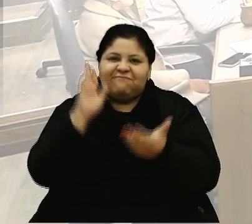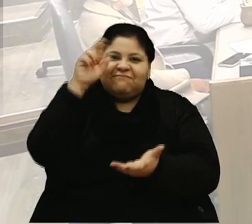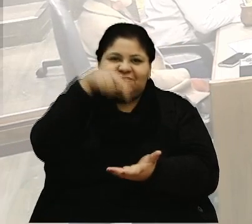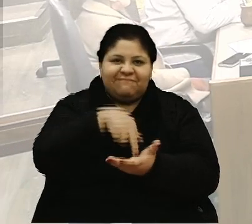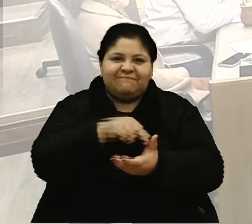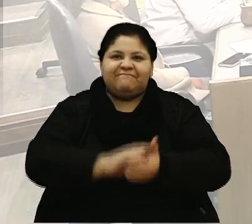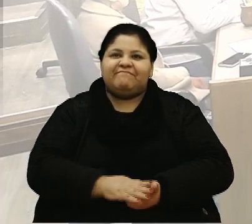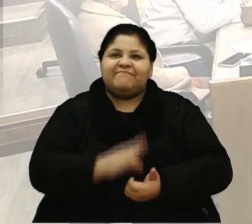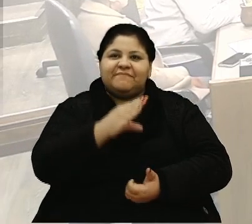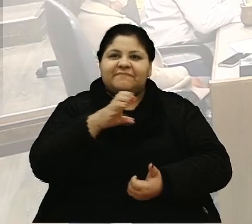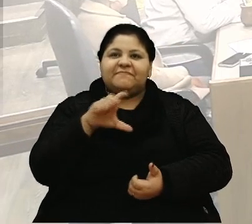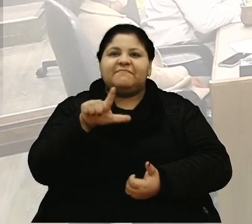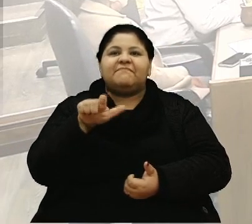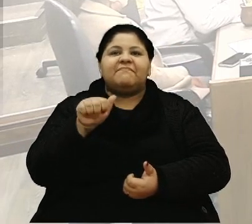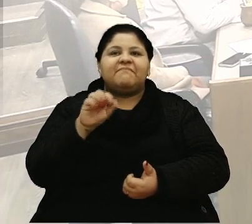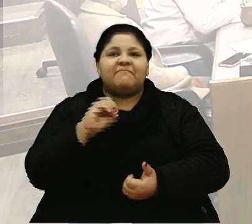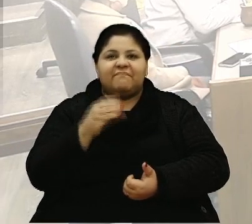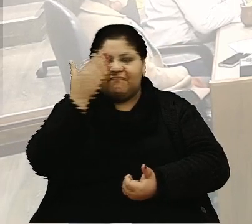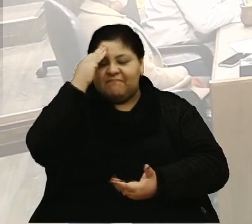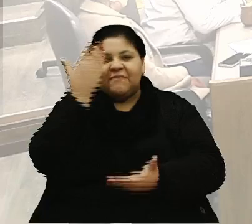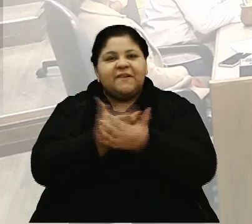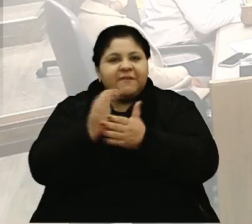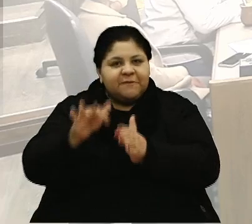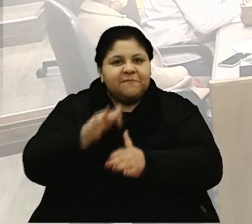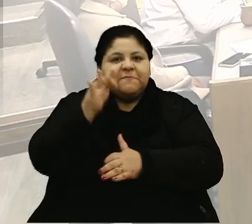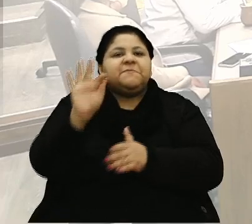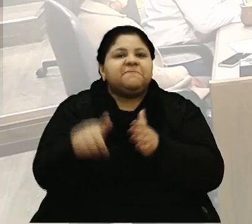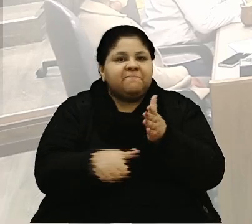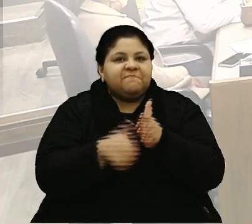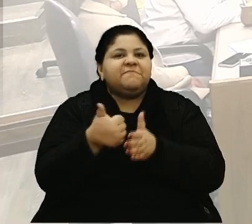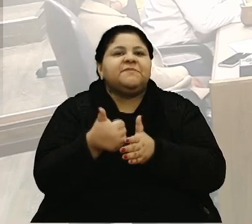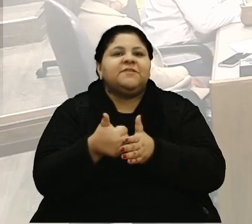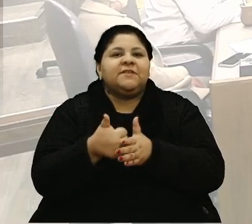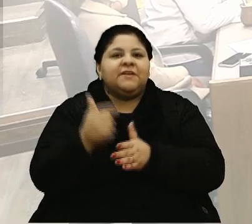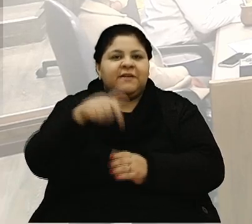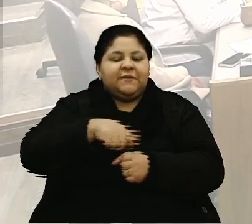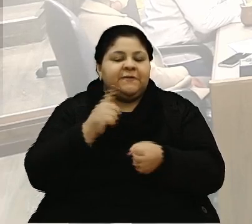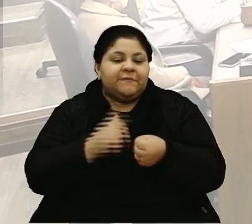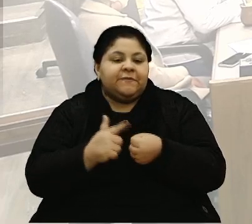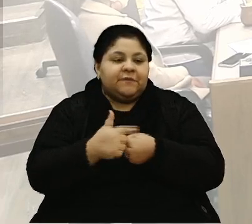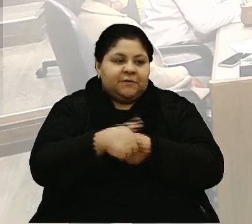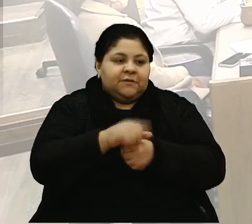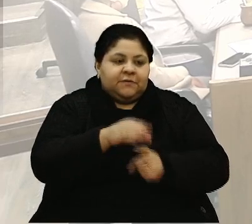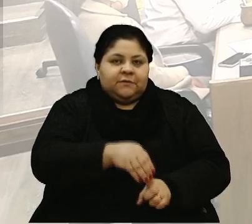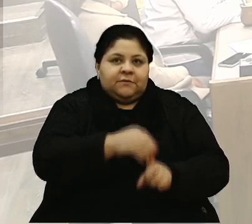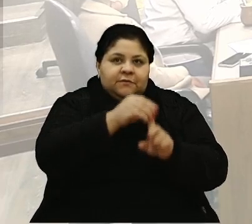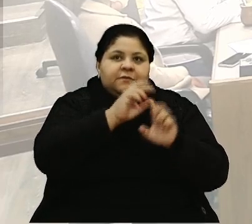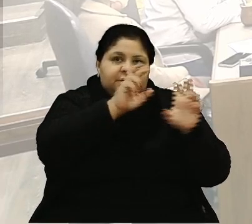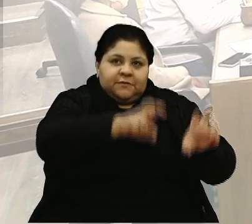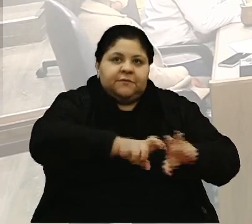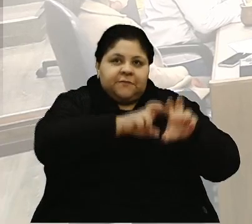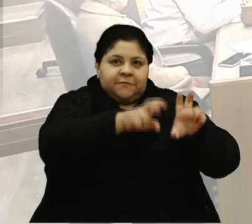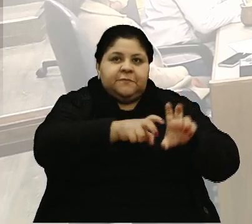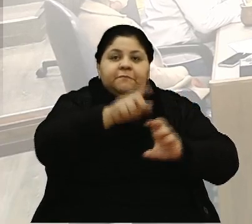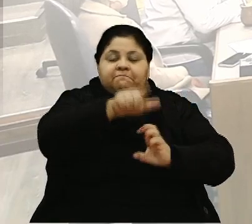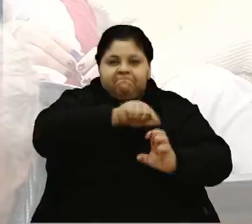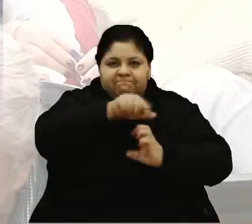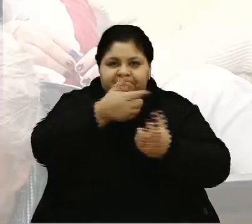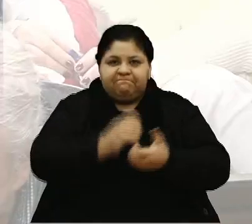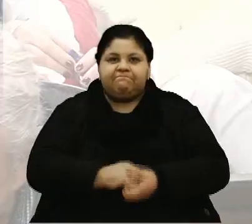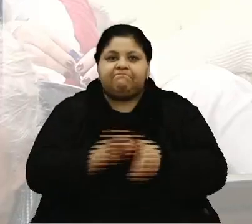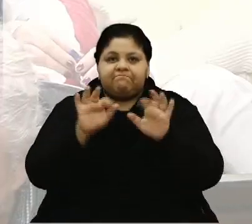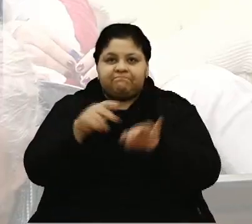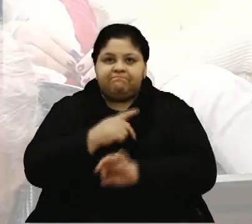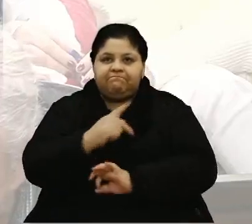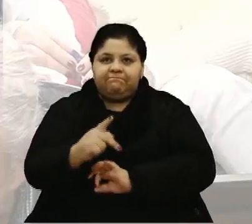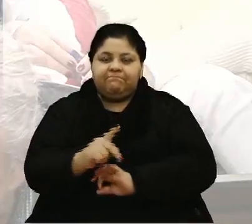Celso, acredite, futuros melhores virão aqui para a nossa cidade e principalmente para o teu empreendimento. E para concluir,